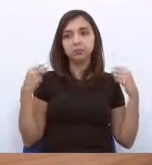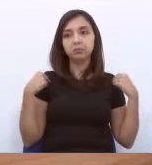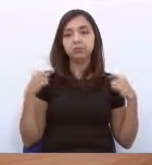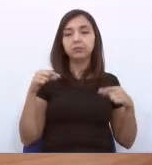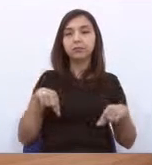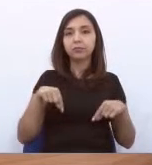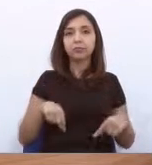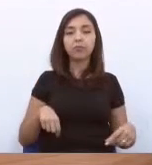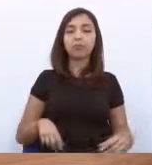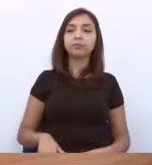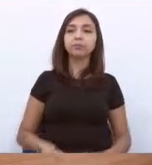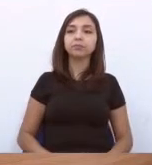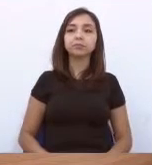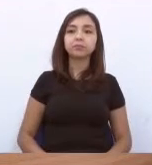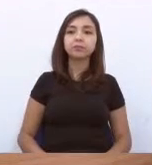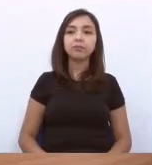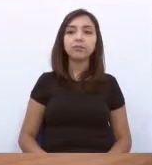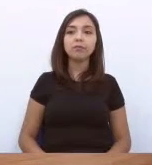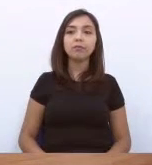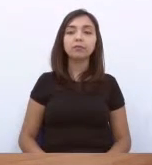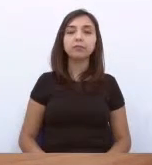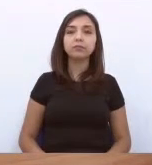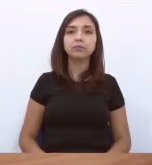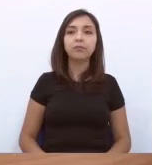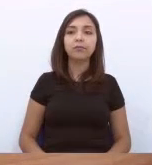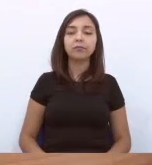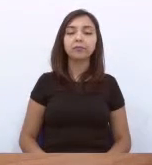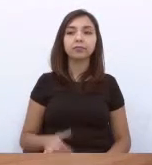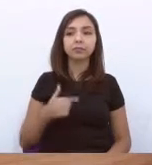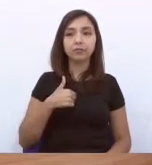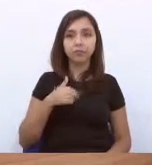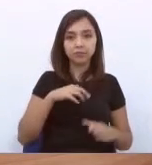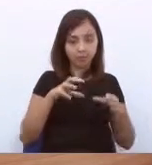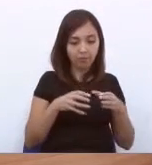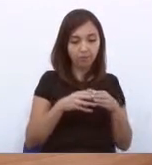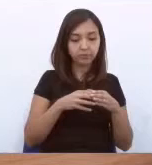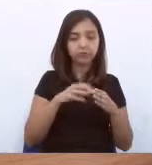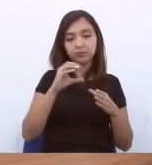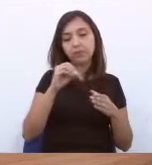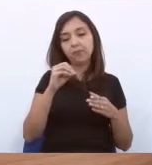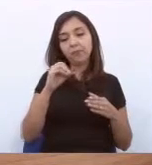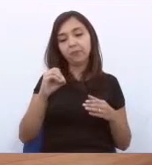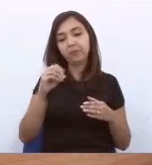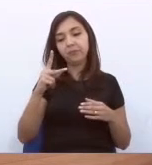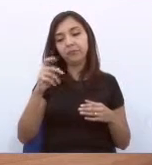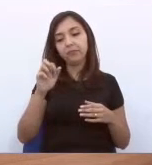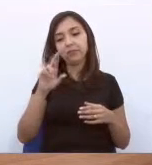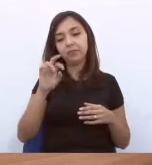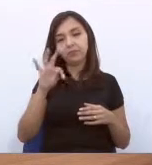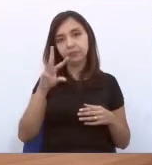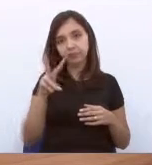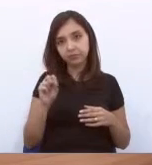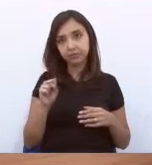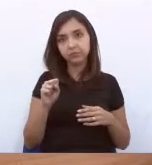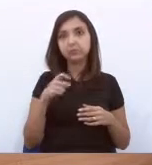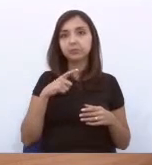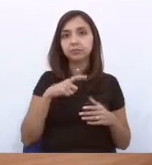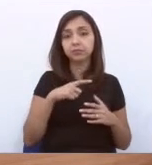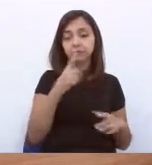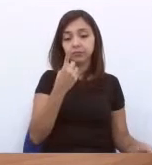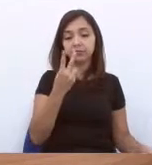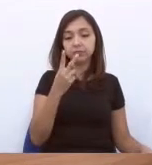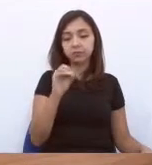alimentador, e sou presidente de uma cooperativa na qual nós temos 120